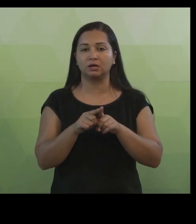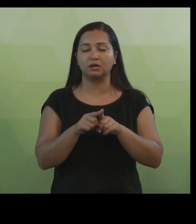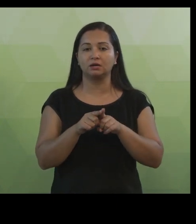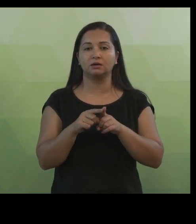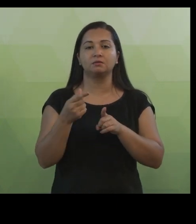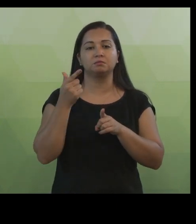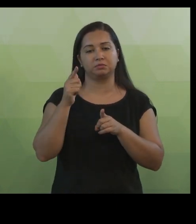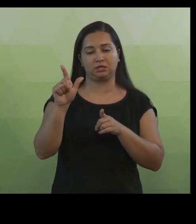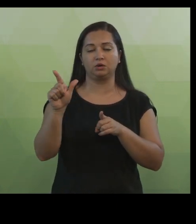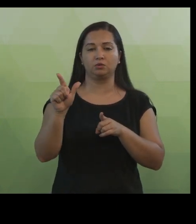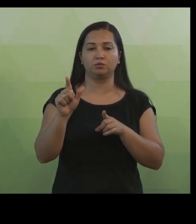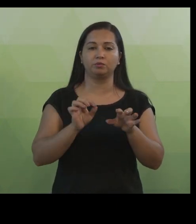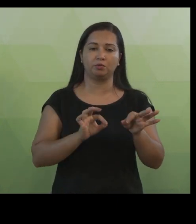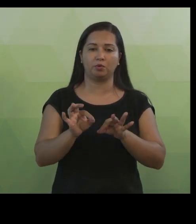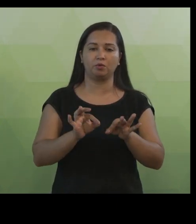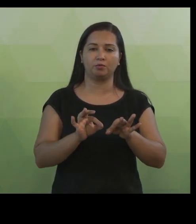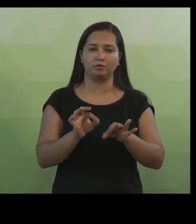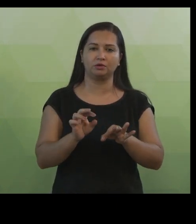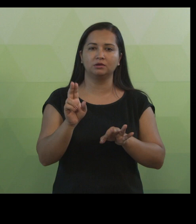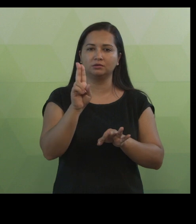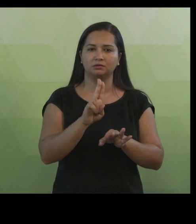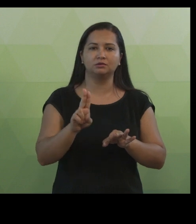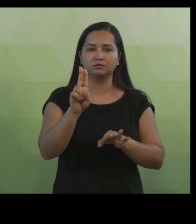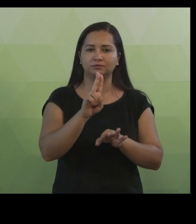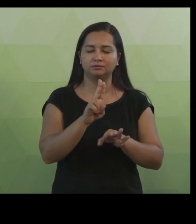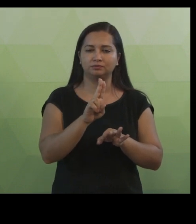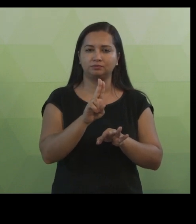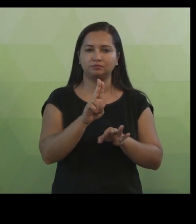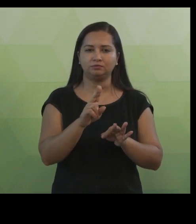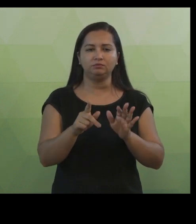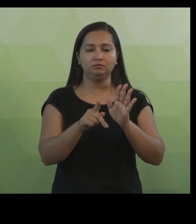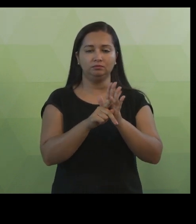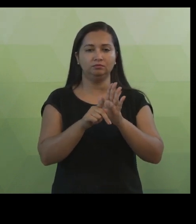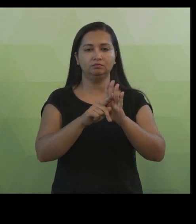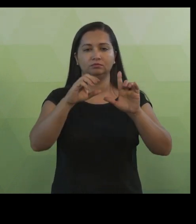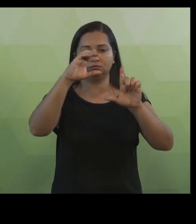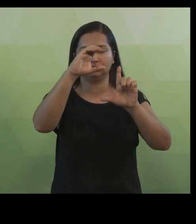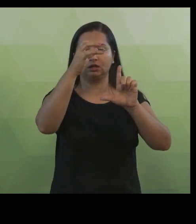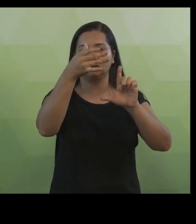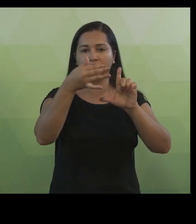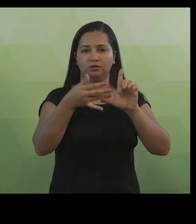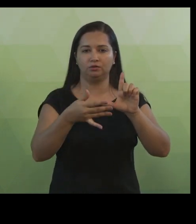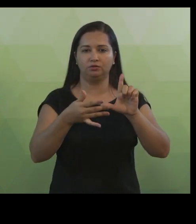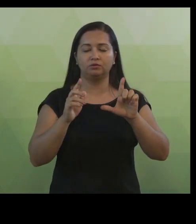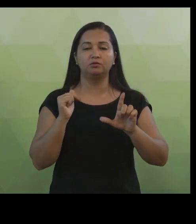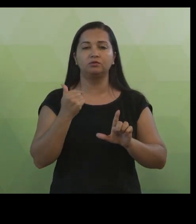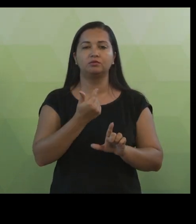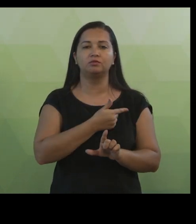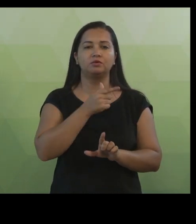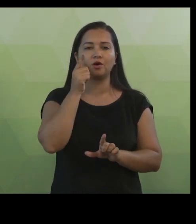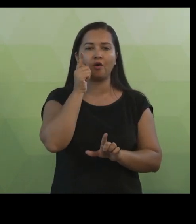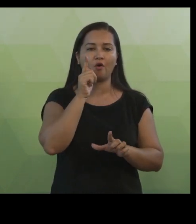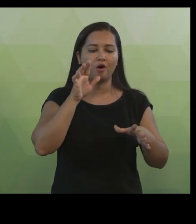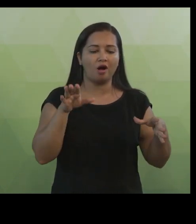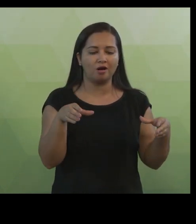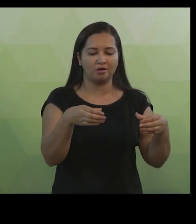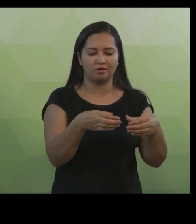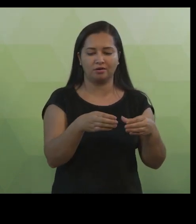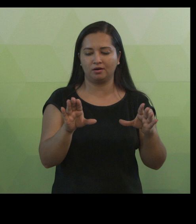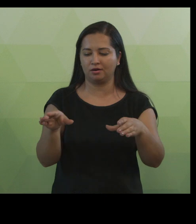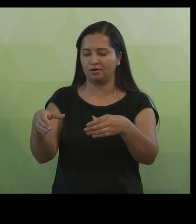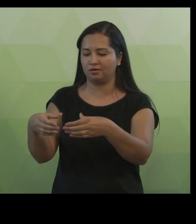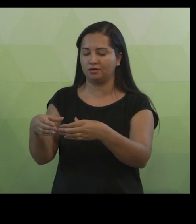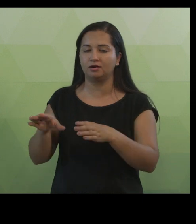executar um determinado comando caso essa condição seja verdadeira. Se não, o else, executar o